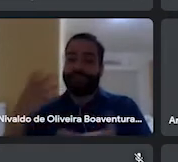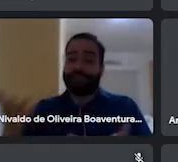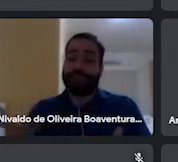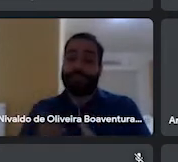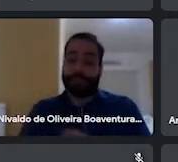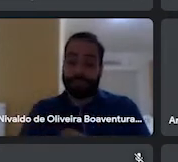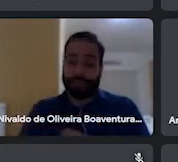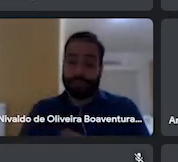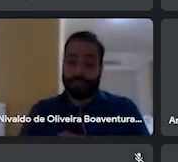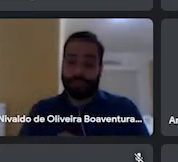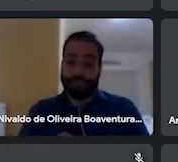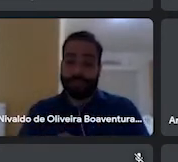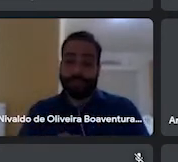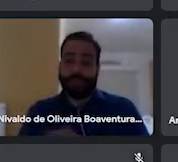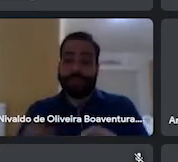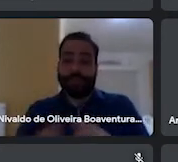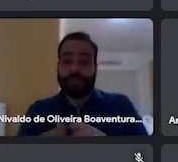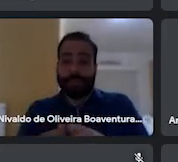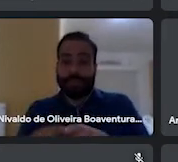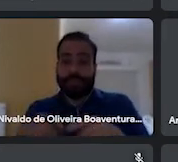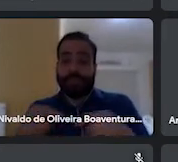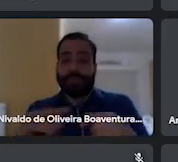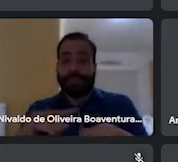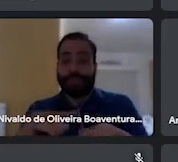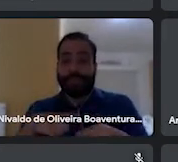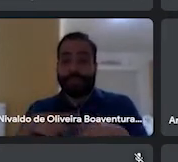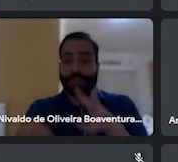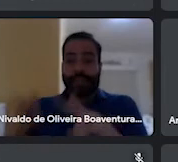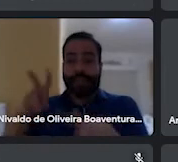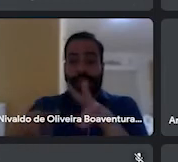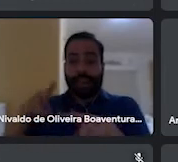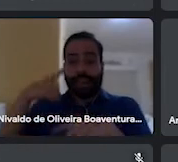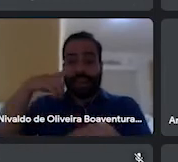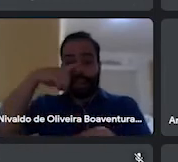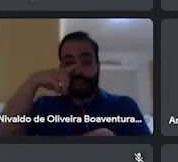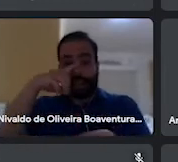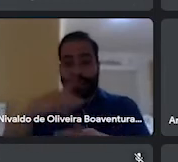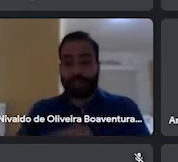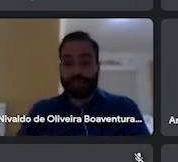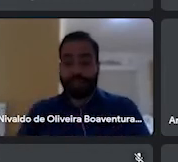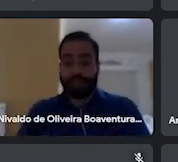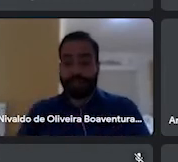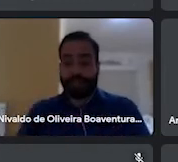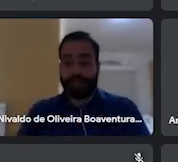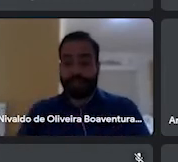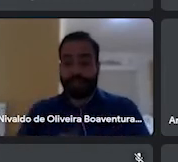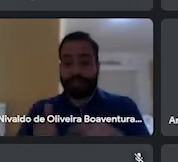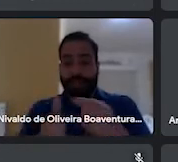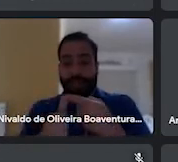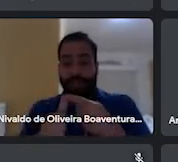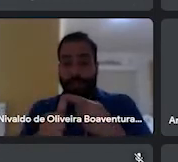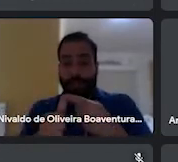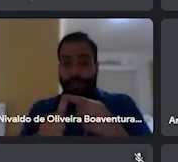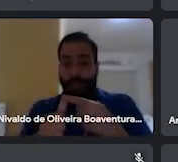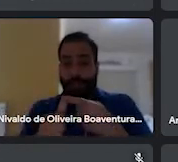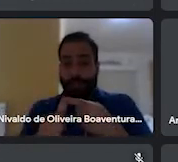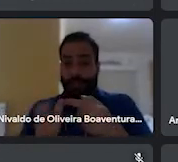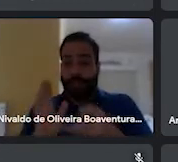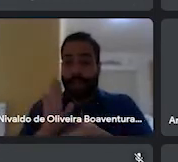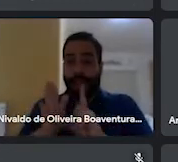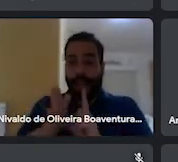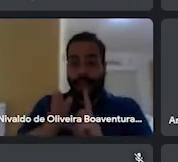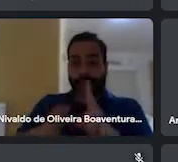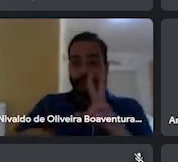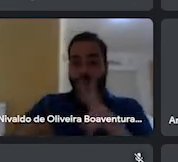Aí eu tenho também o quê? Análise de risco. Eu tenho primeiro a análise preliminar de risco que eu